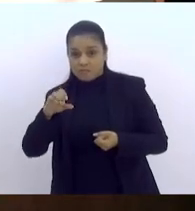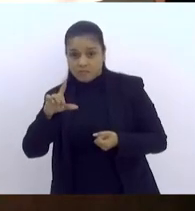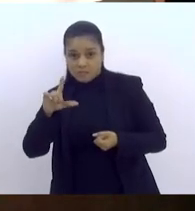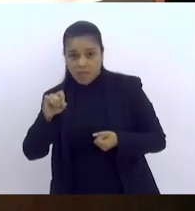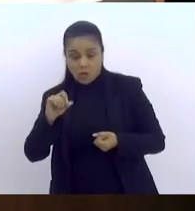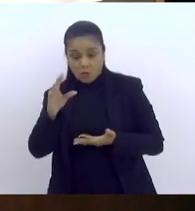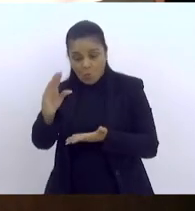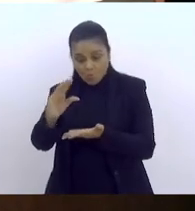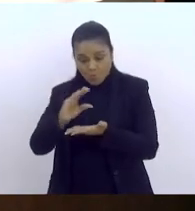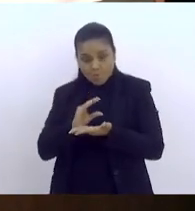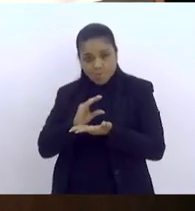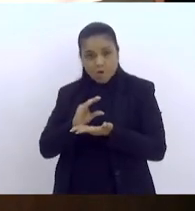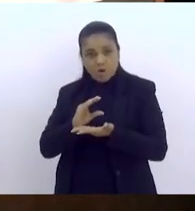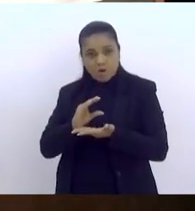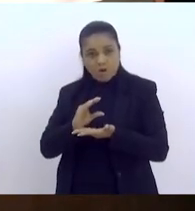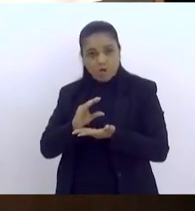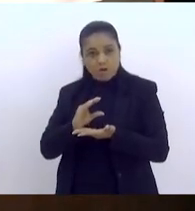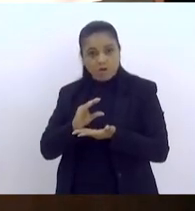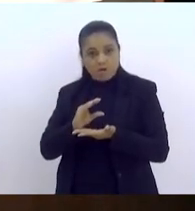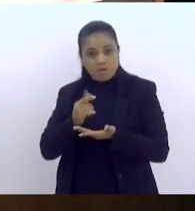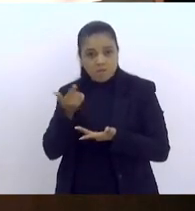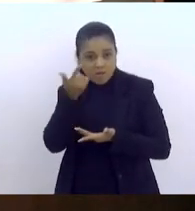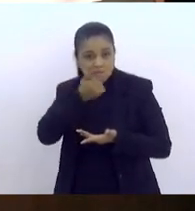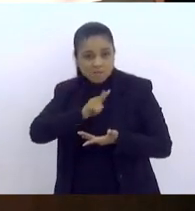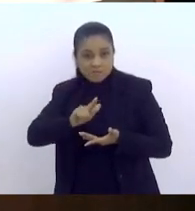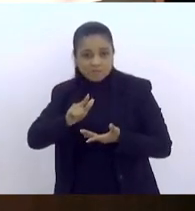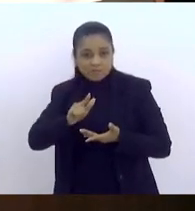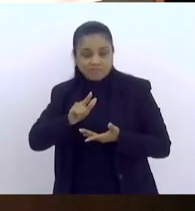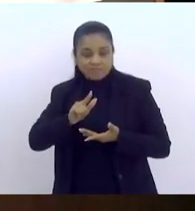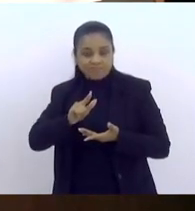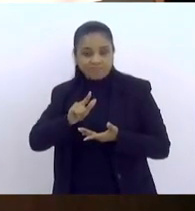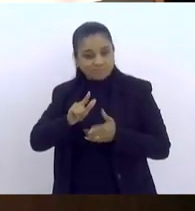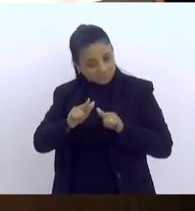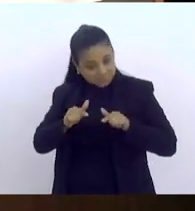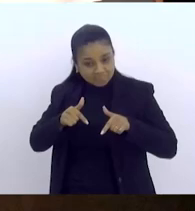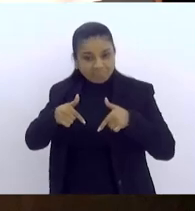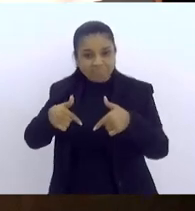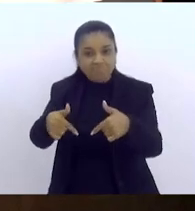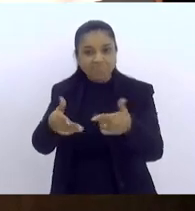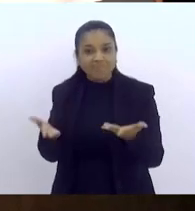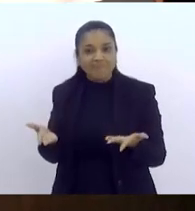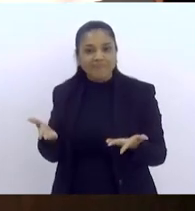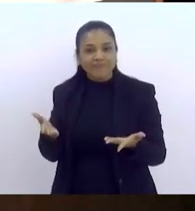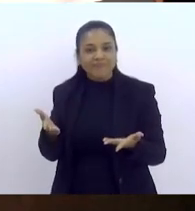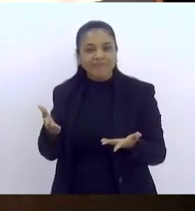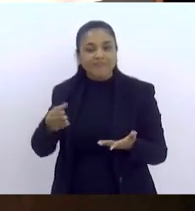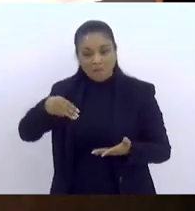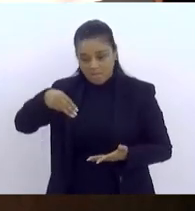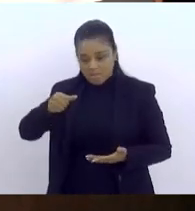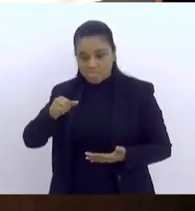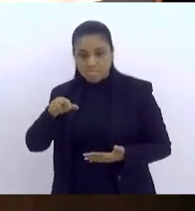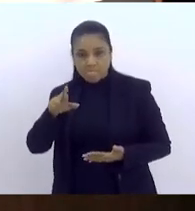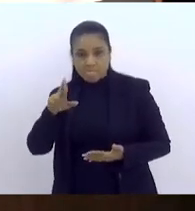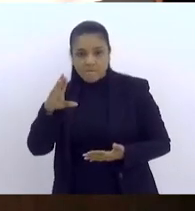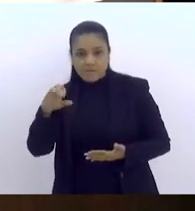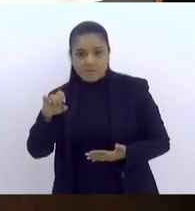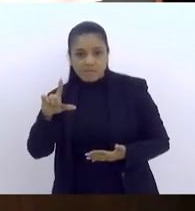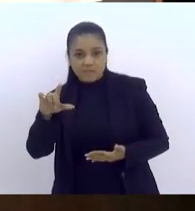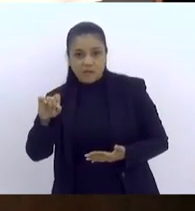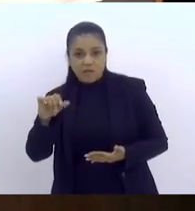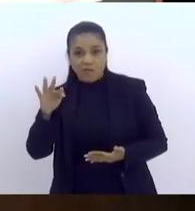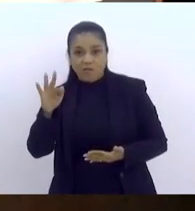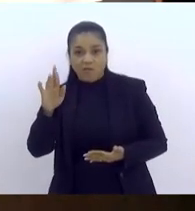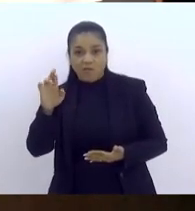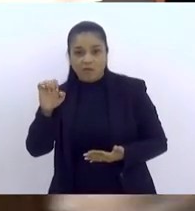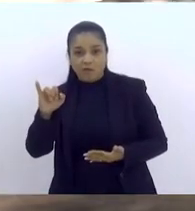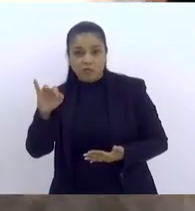grana em dinheiro para patrocinar as suas ações. É legítimo também do então deputado Marcelo Freixo patrocinar ações